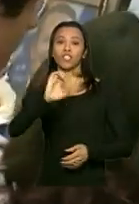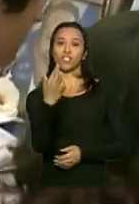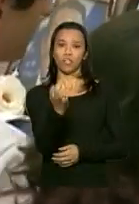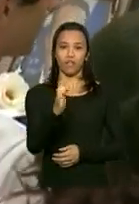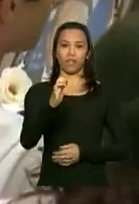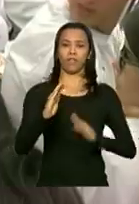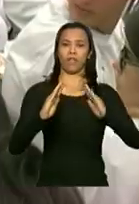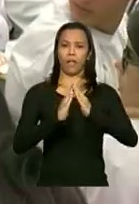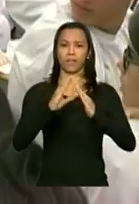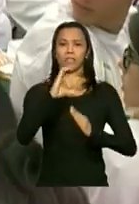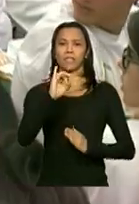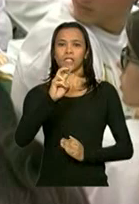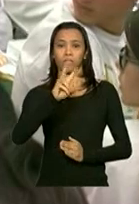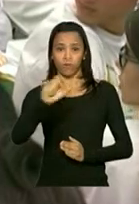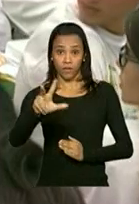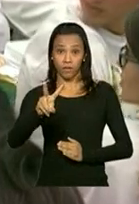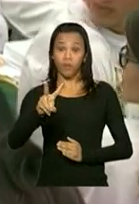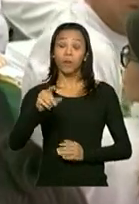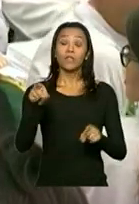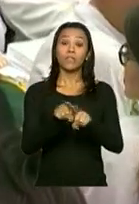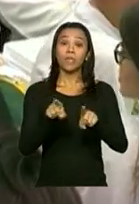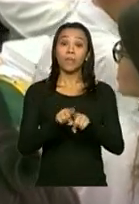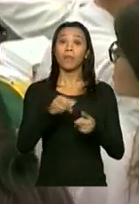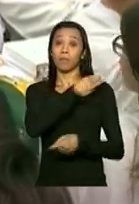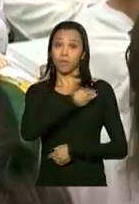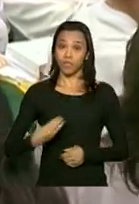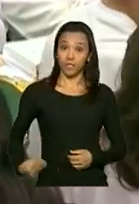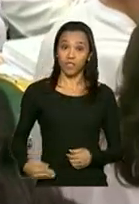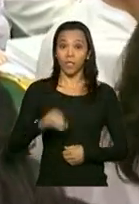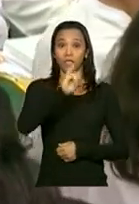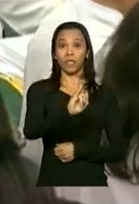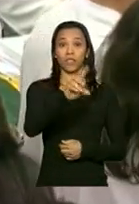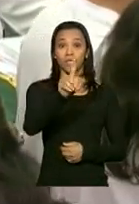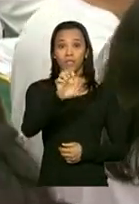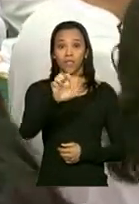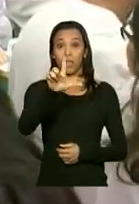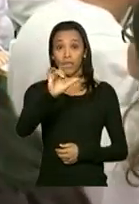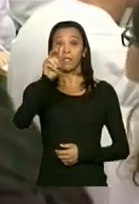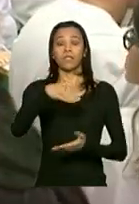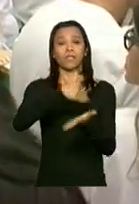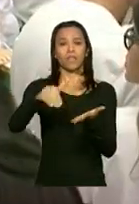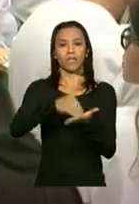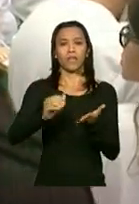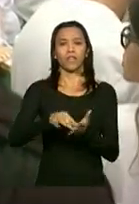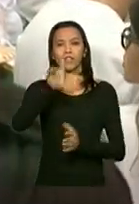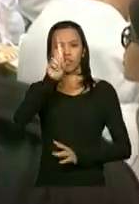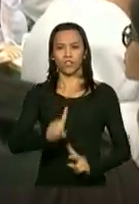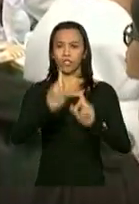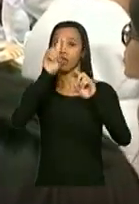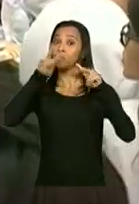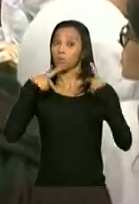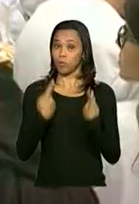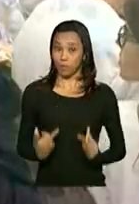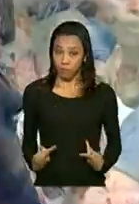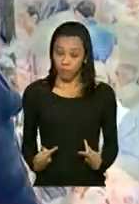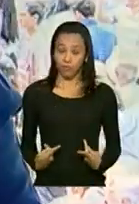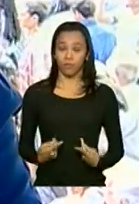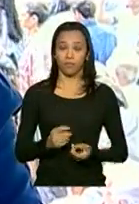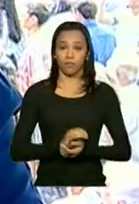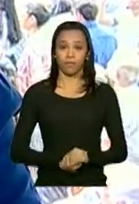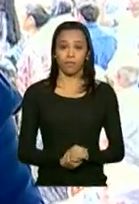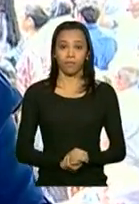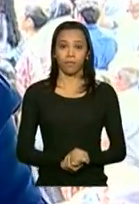civil da presidência da república e da ministra ID salvat da secretaria de Direitos Humanos da presidência da